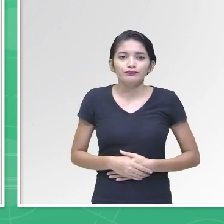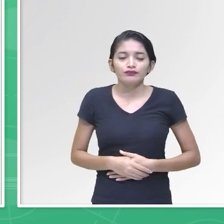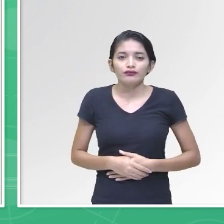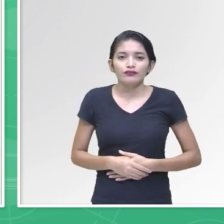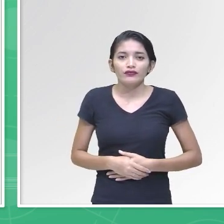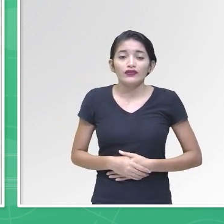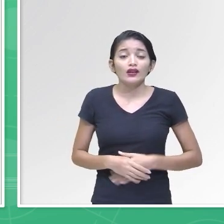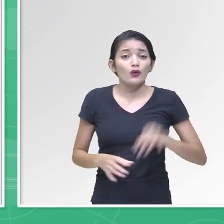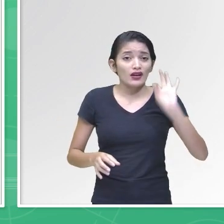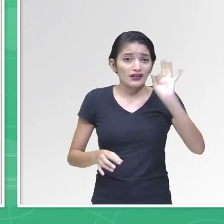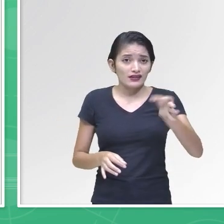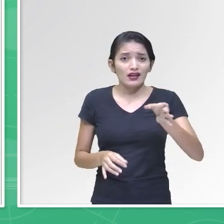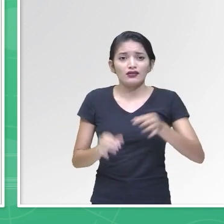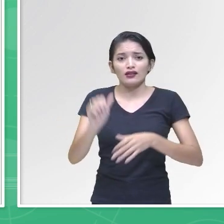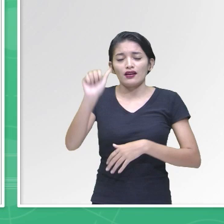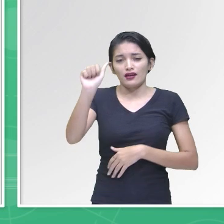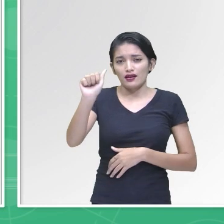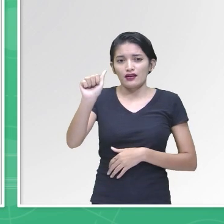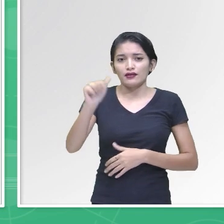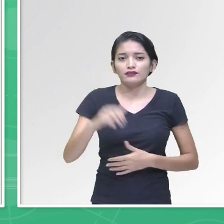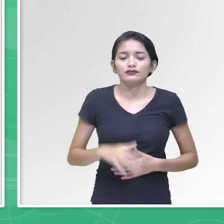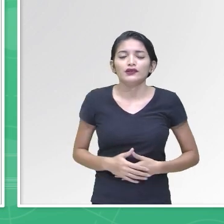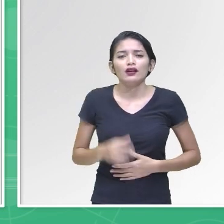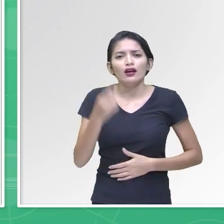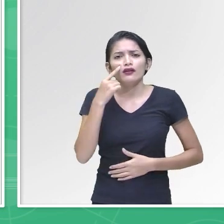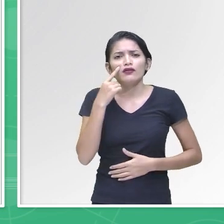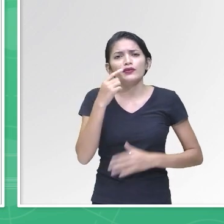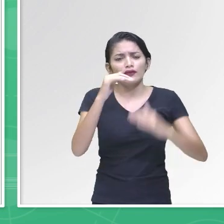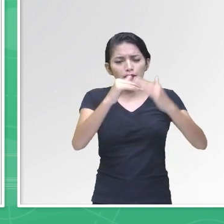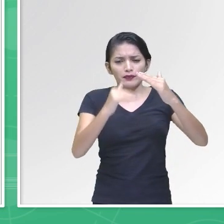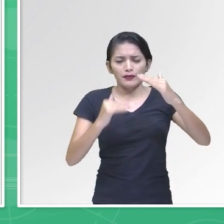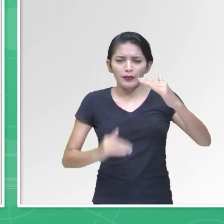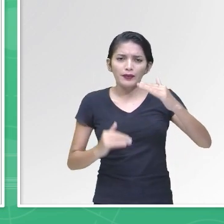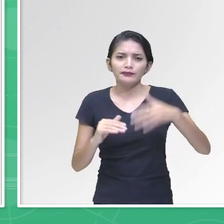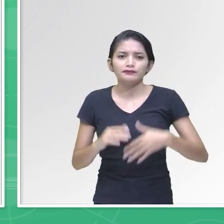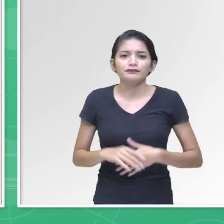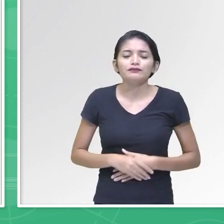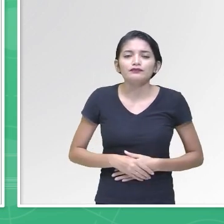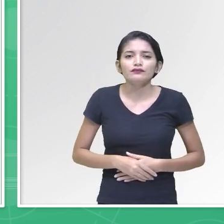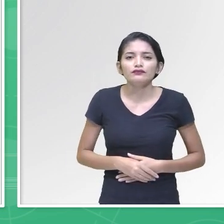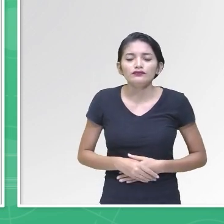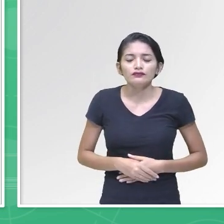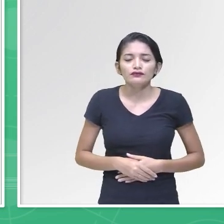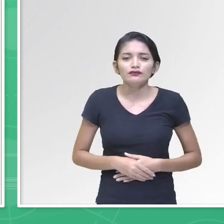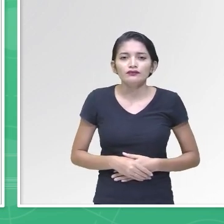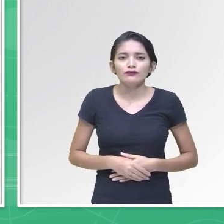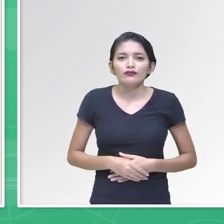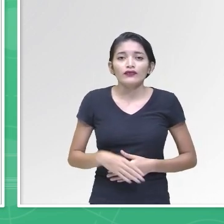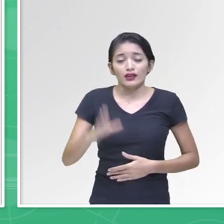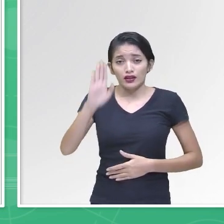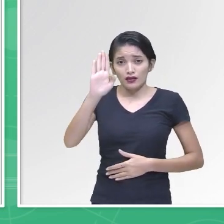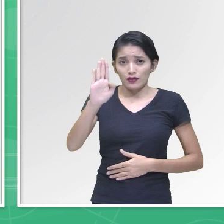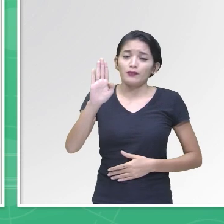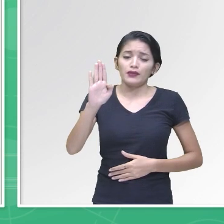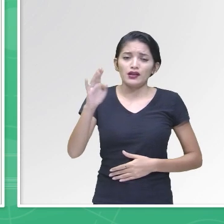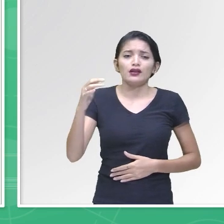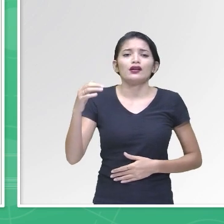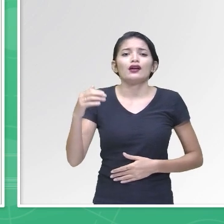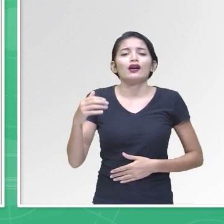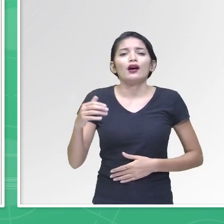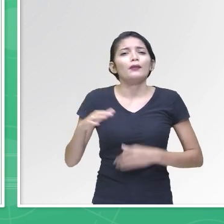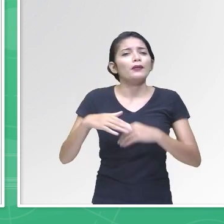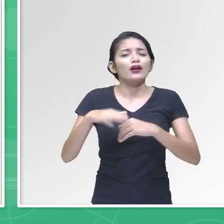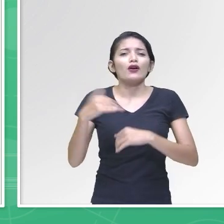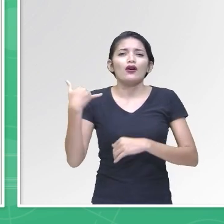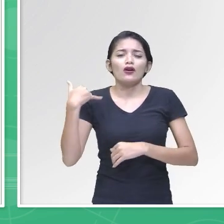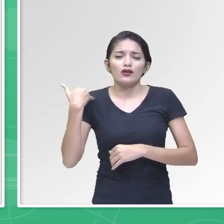alternativa correta é a letra A. Mas vamos ver as outras alternativas rapidinho? B, a maioridade a partir dos 18 anos